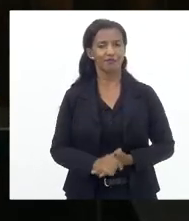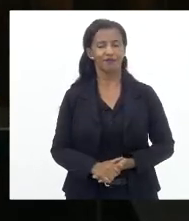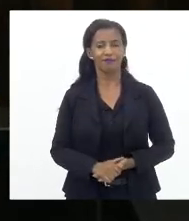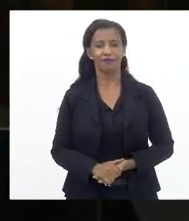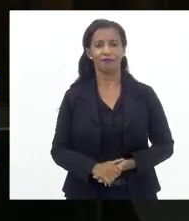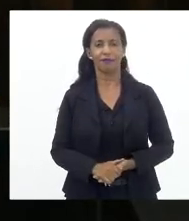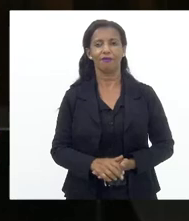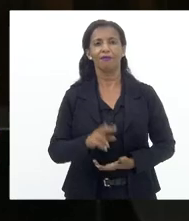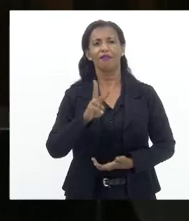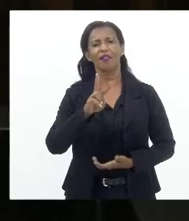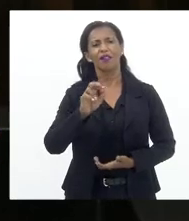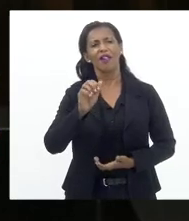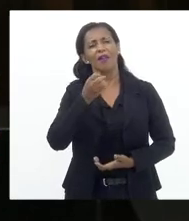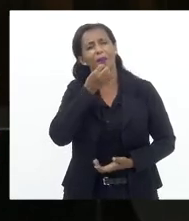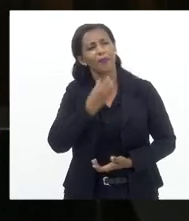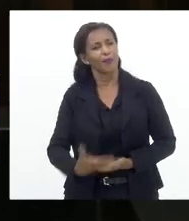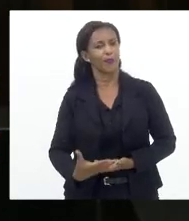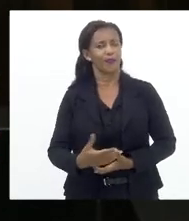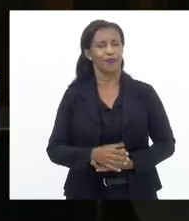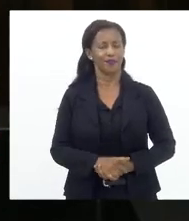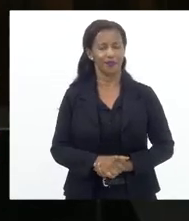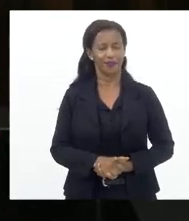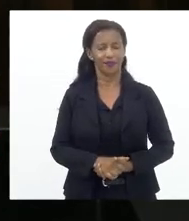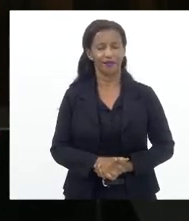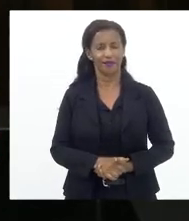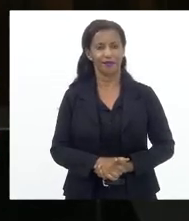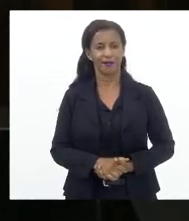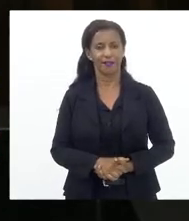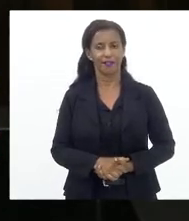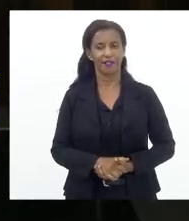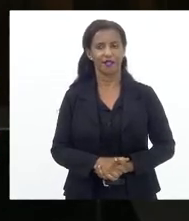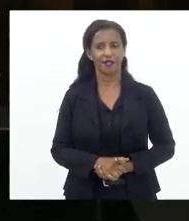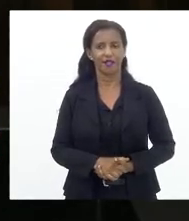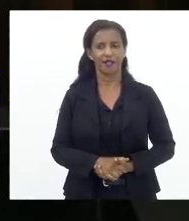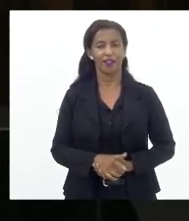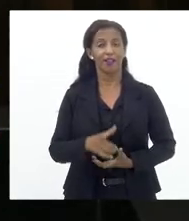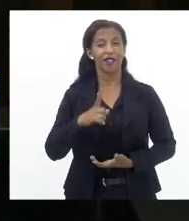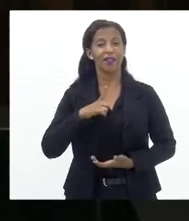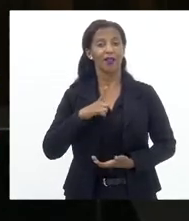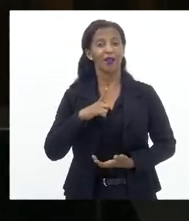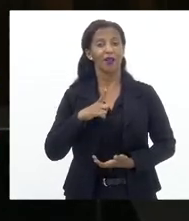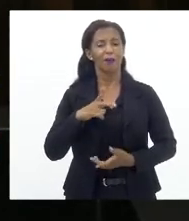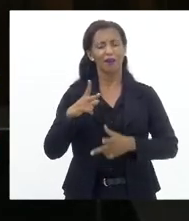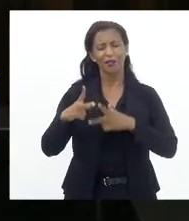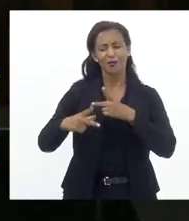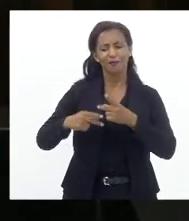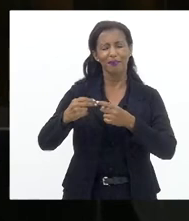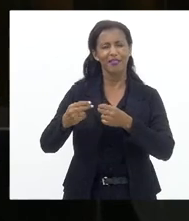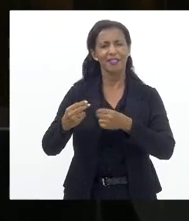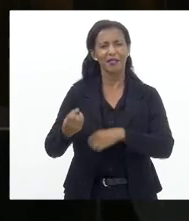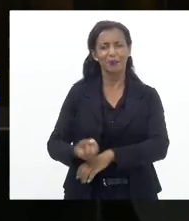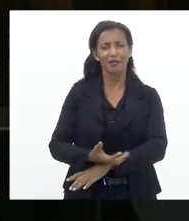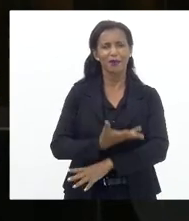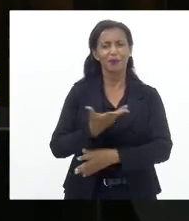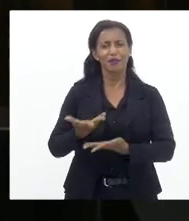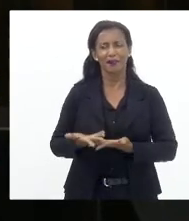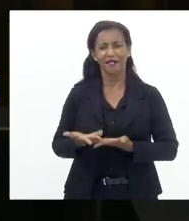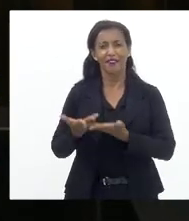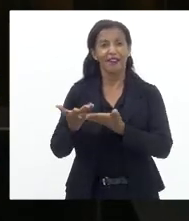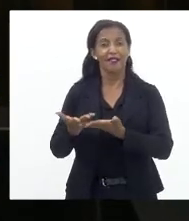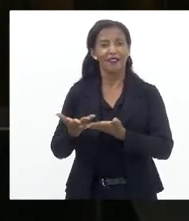vale efetivamente a pena eu recebi Talvez o luz presentes mais emocionantes da minha vida